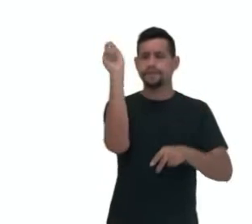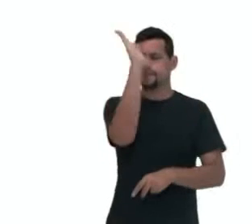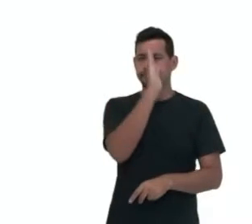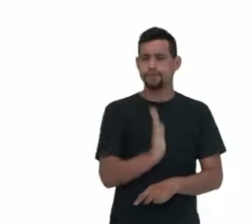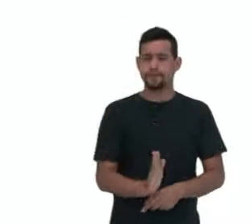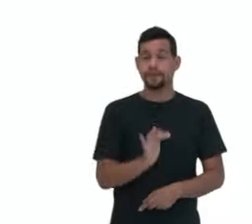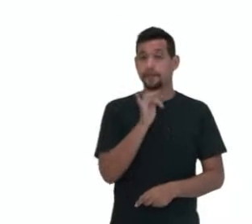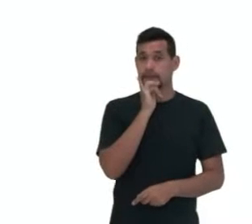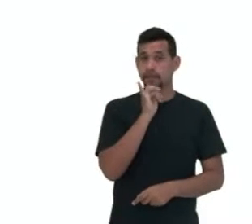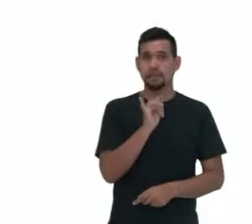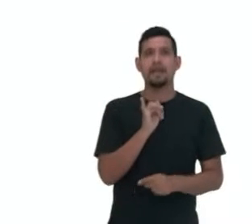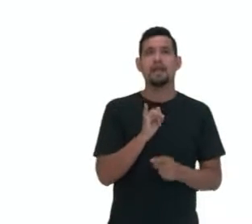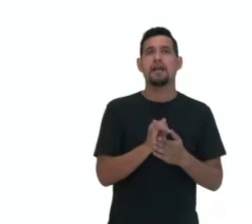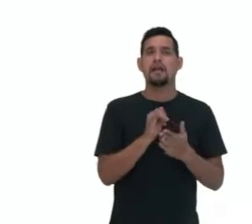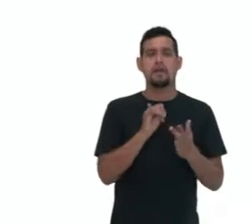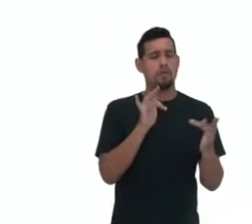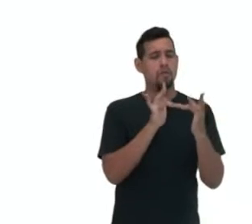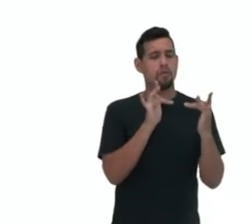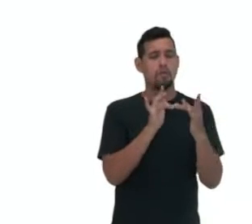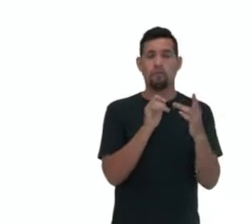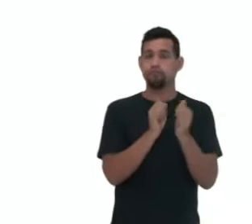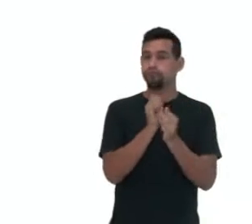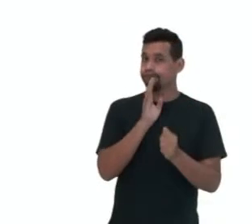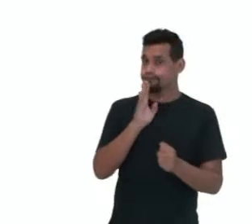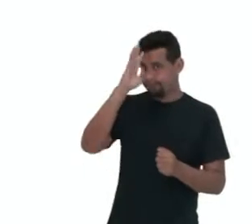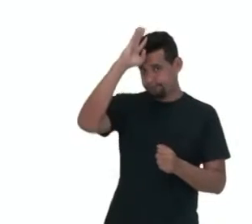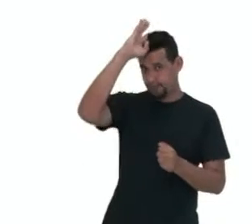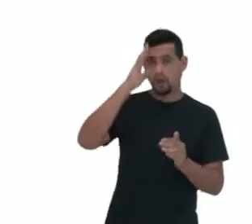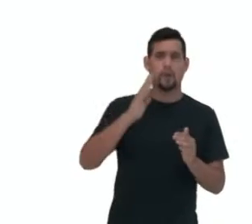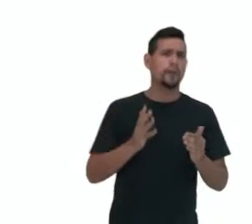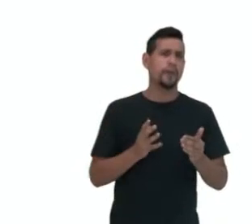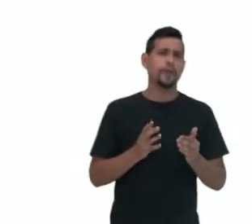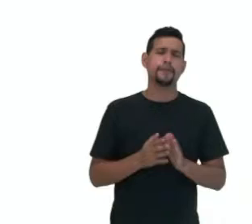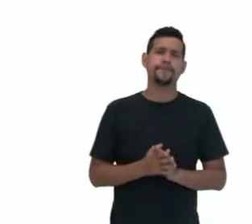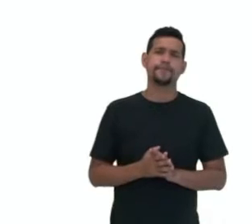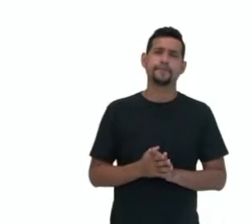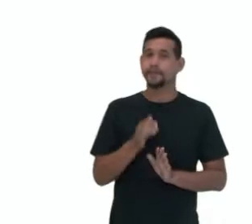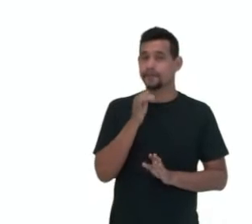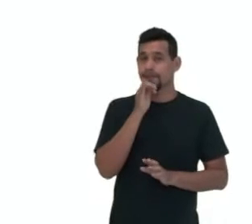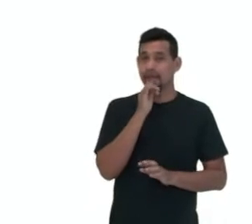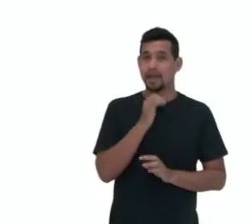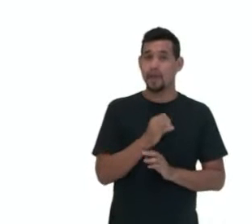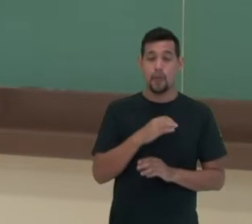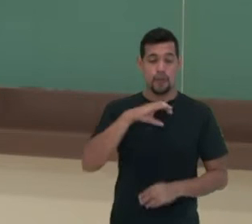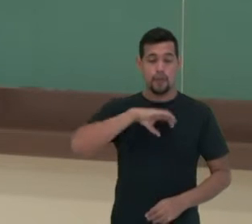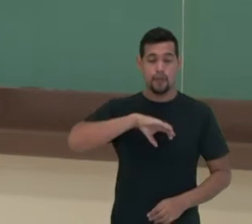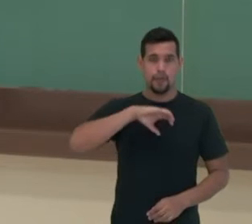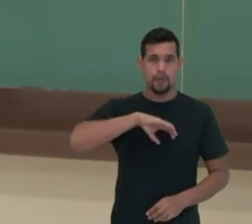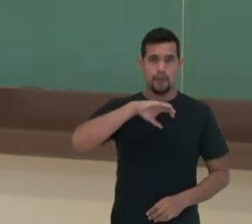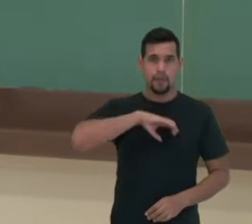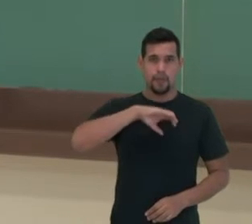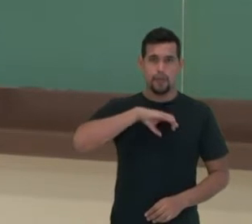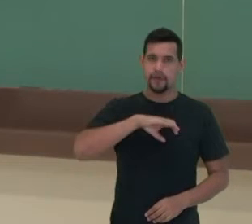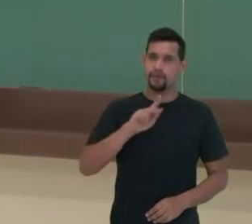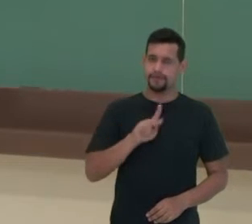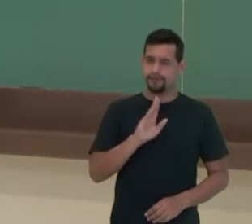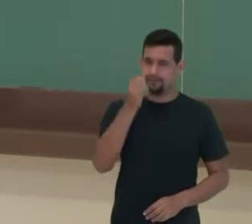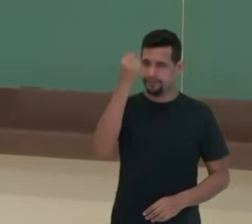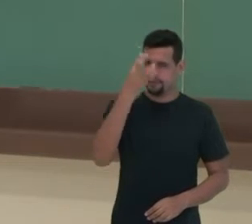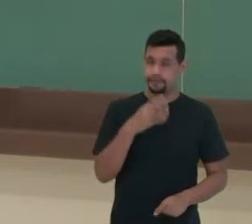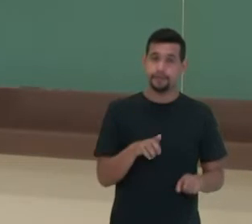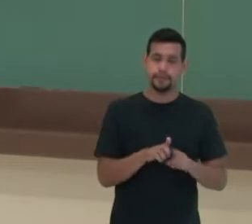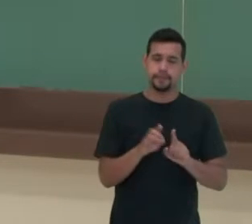isto é, a influência romana nos dias atuais, na língua neolatina, o português, como o professor Roberto comentou,